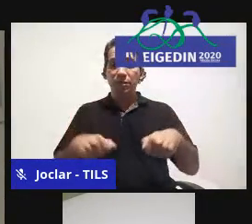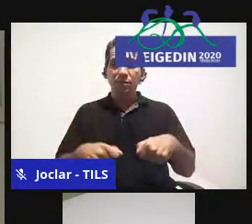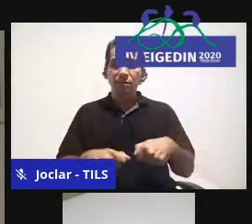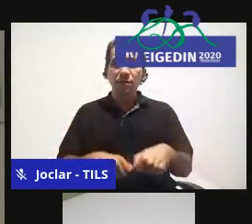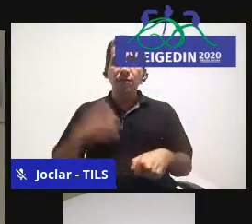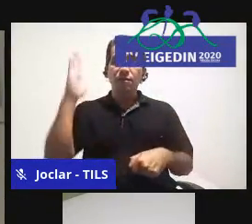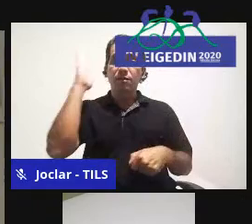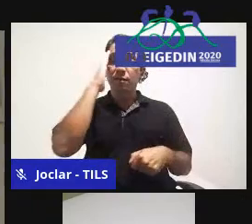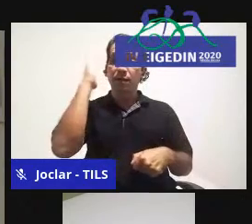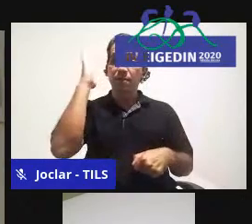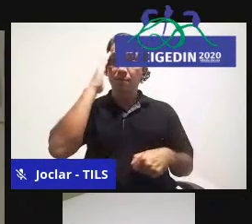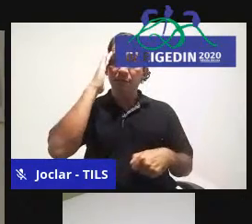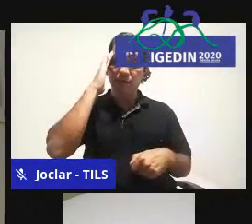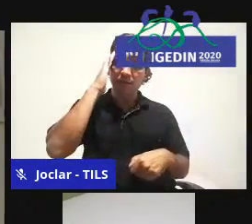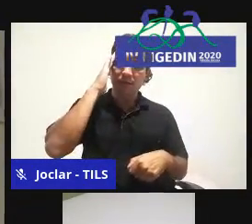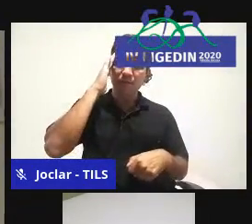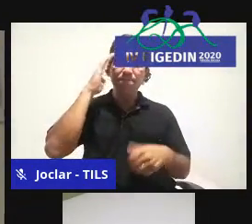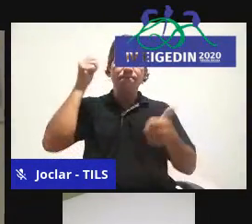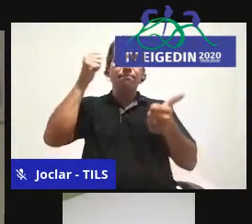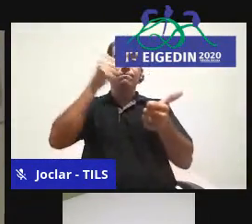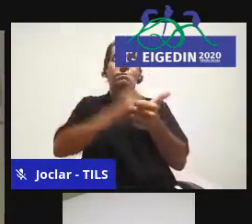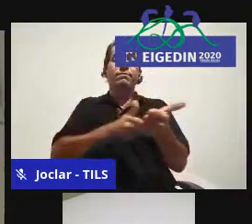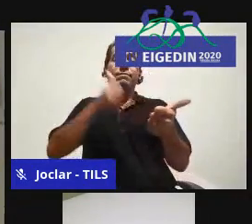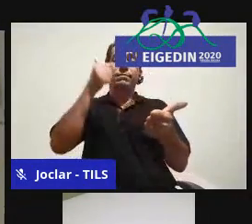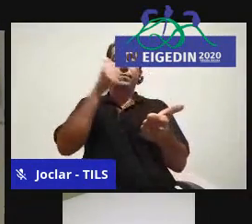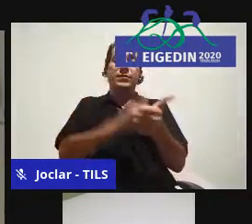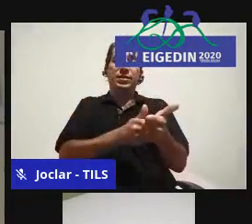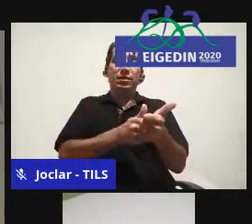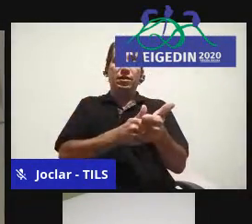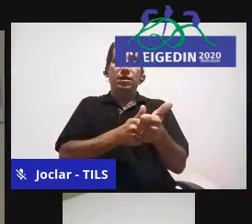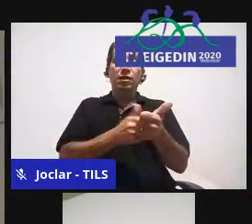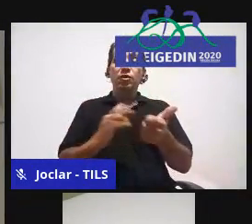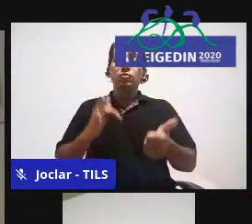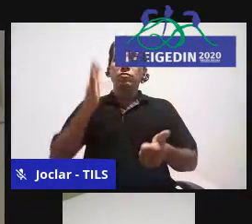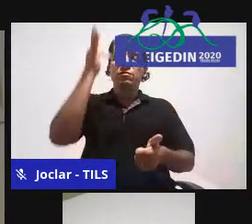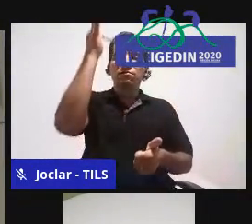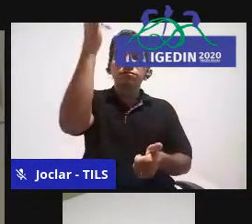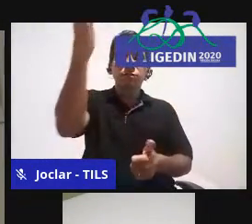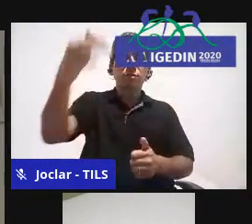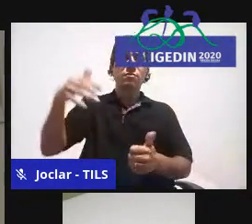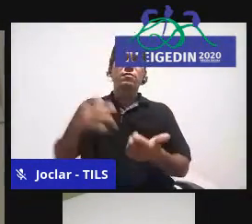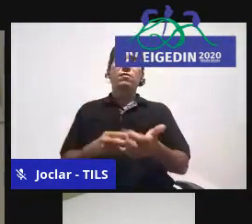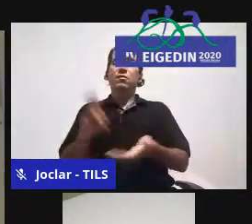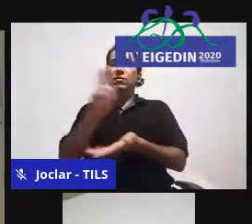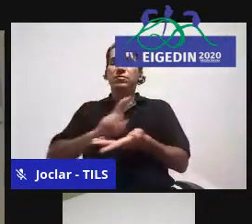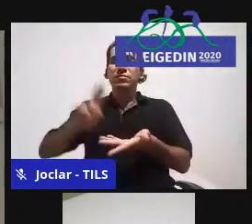grande responsabilidade das universidades do futuro é